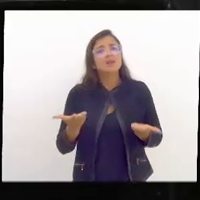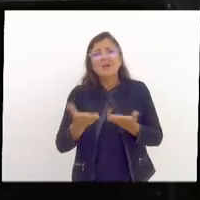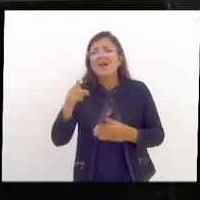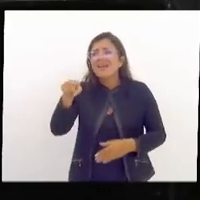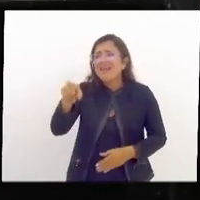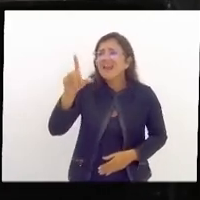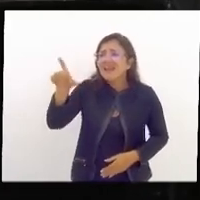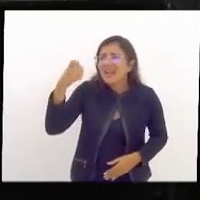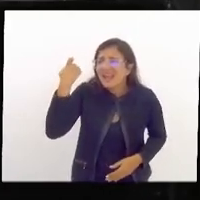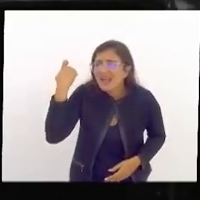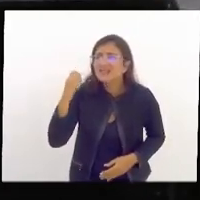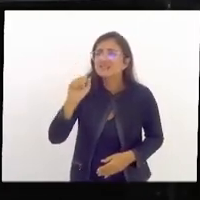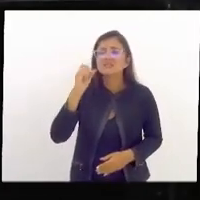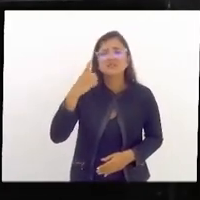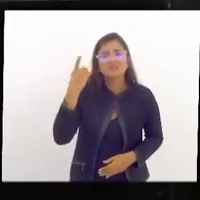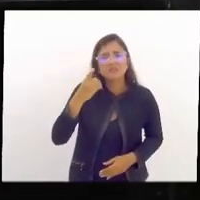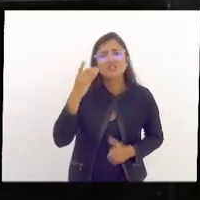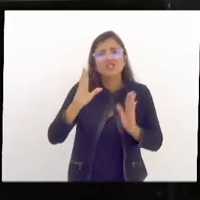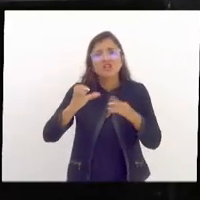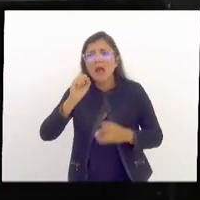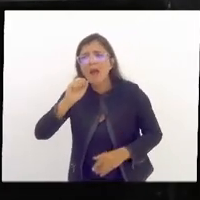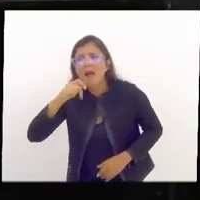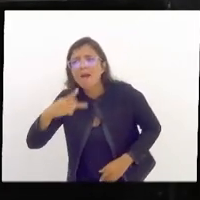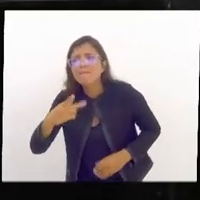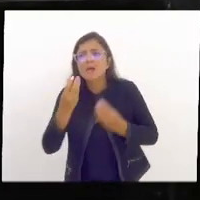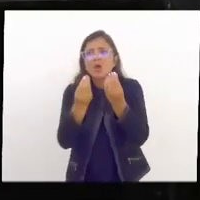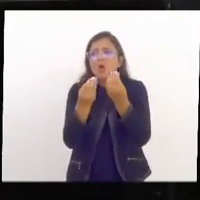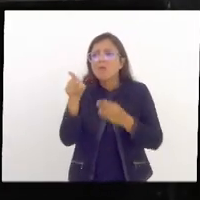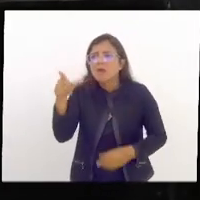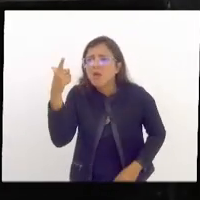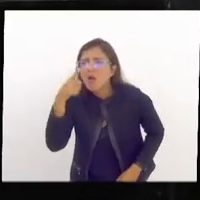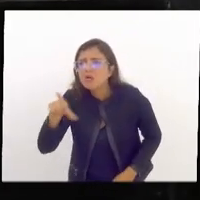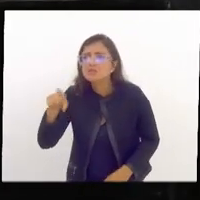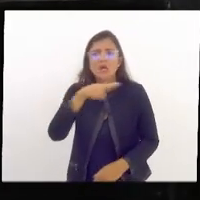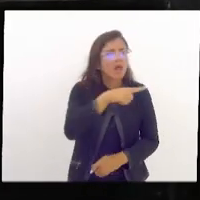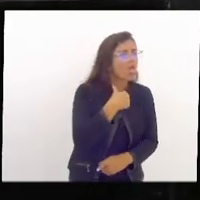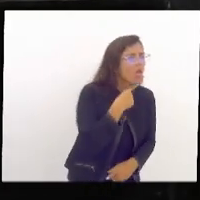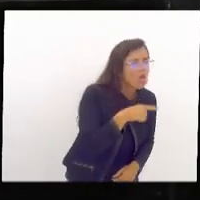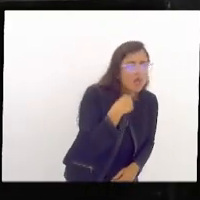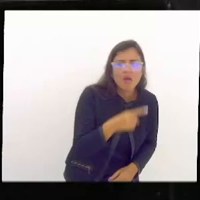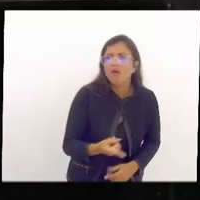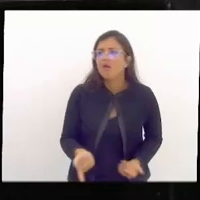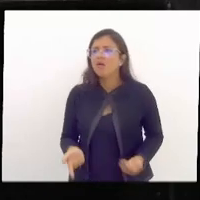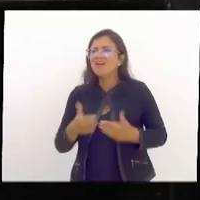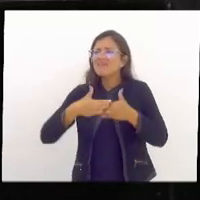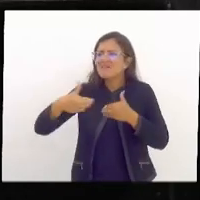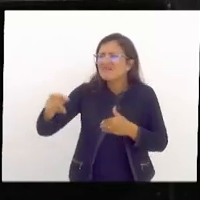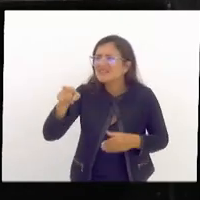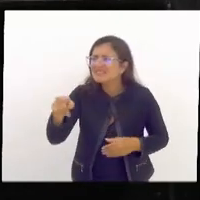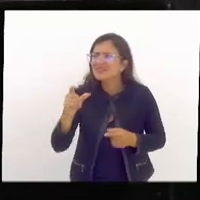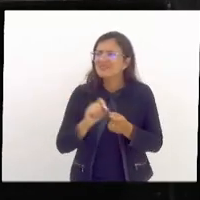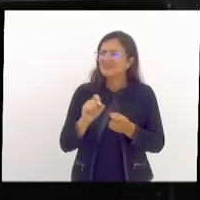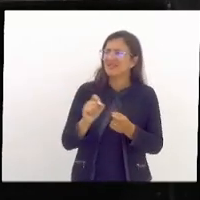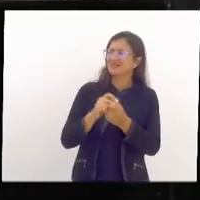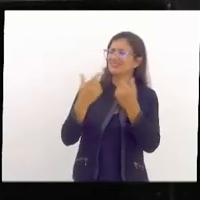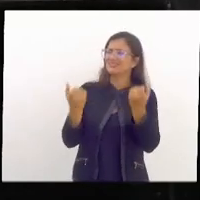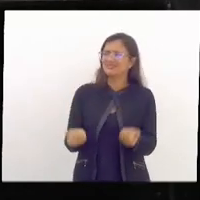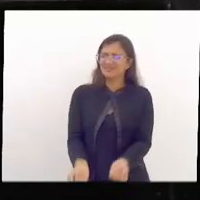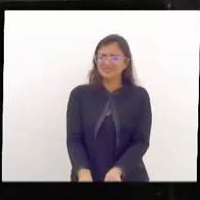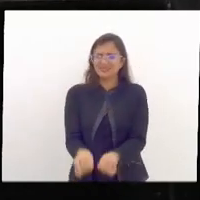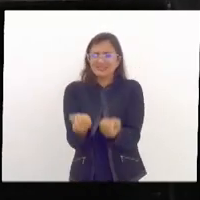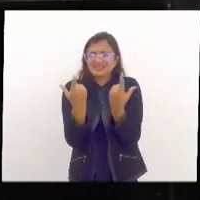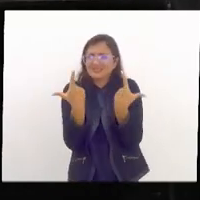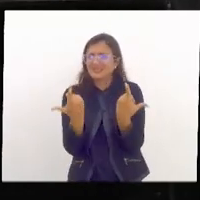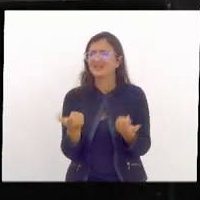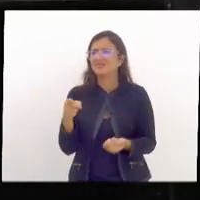vai poder ter isso se a lei vai ser instituída a partir de um momento que ele já não está no efetivo